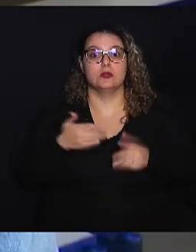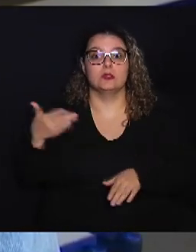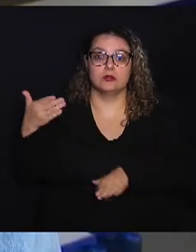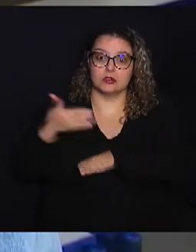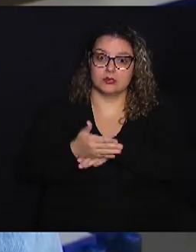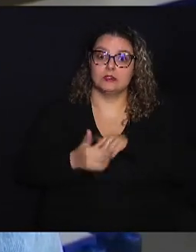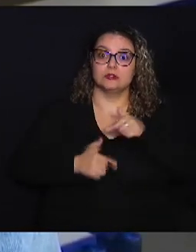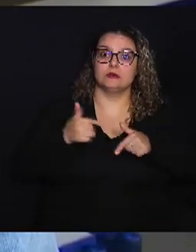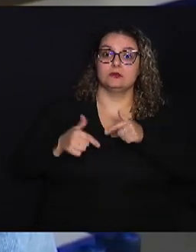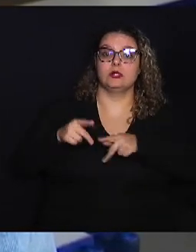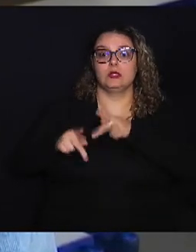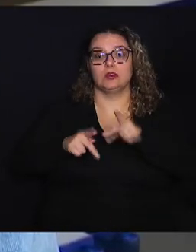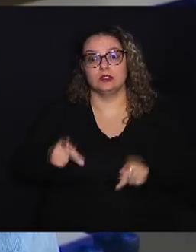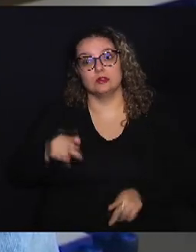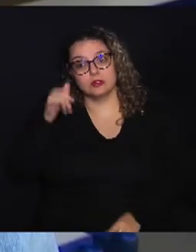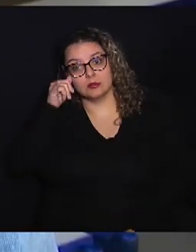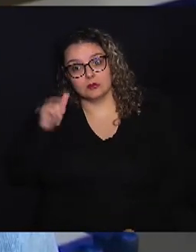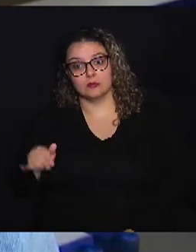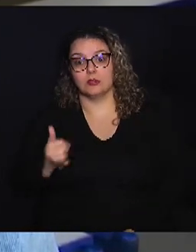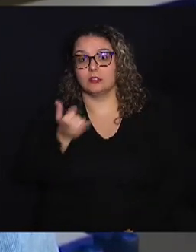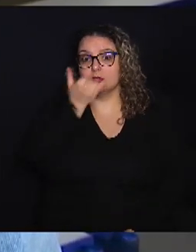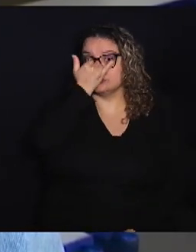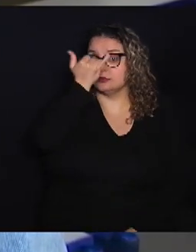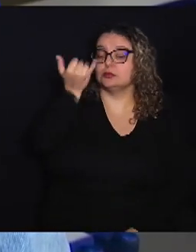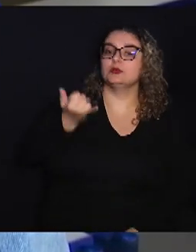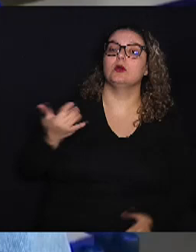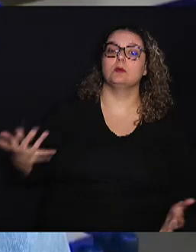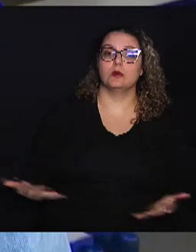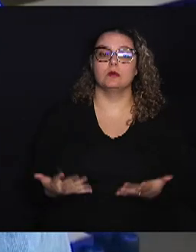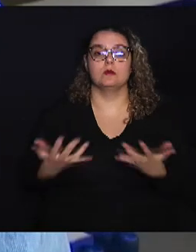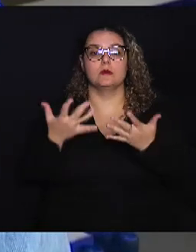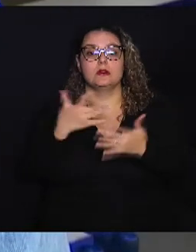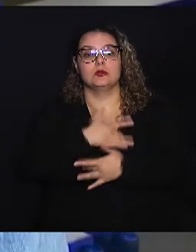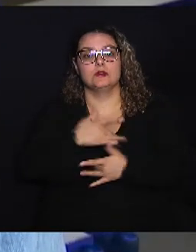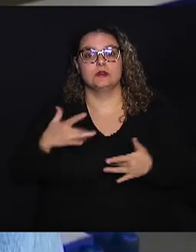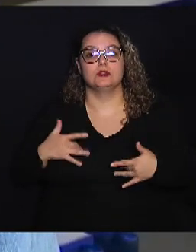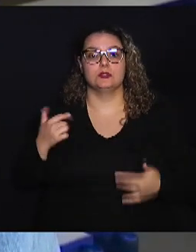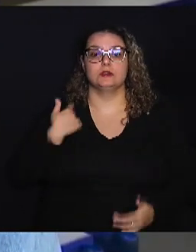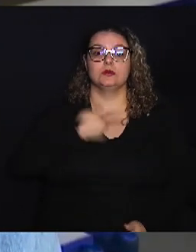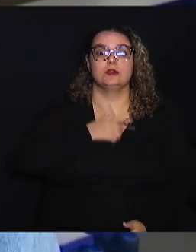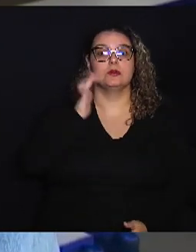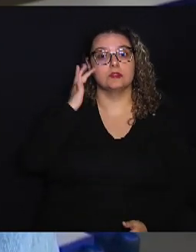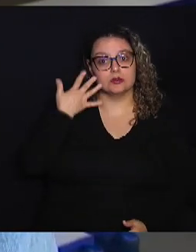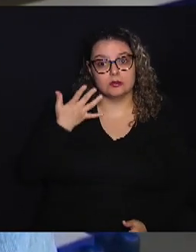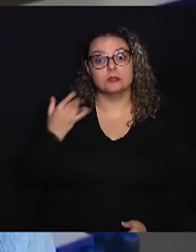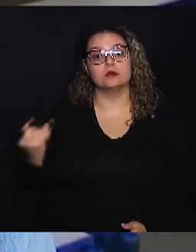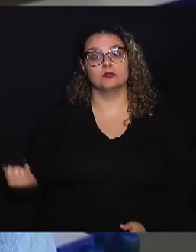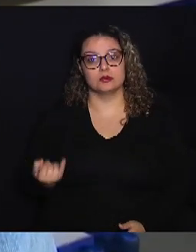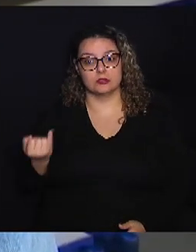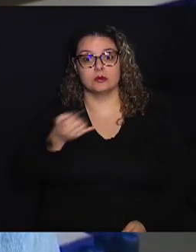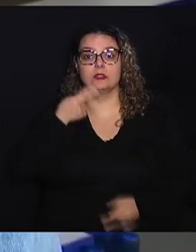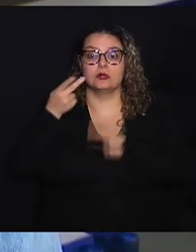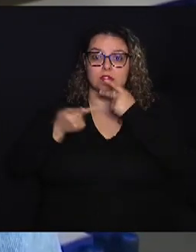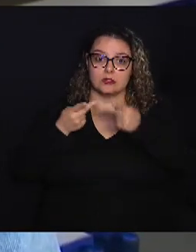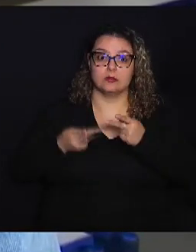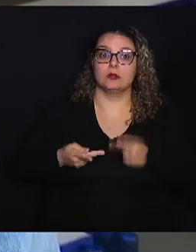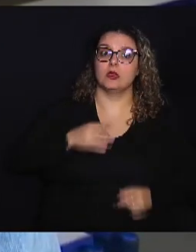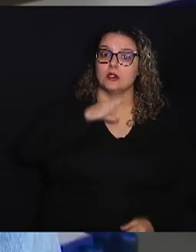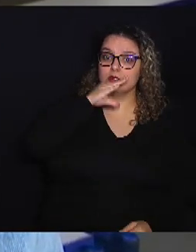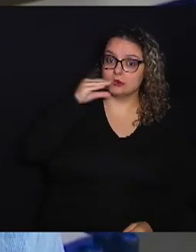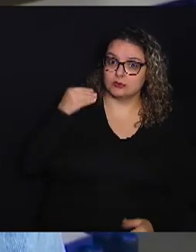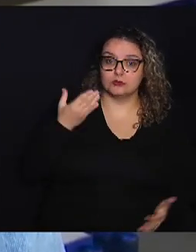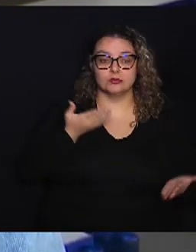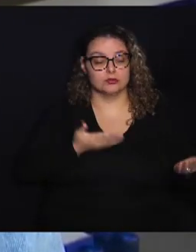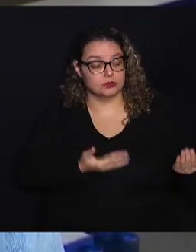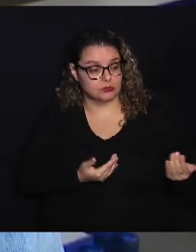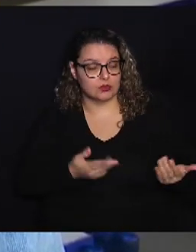com a população na prevenção também, promoção à saúde. Então a gente achou bem pertinente falar com essa galerinha sobre a